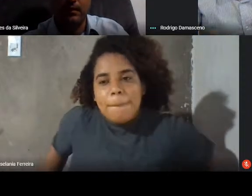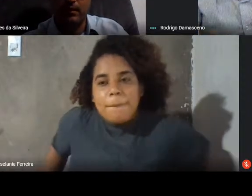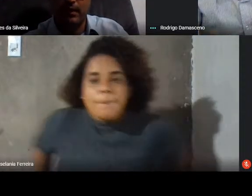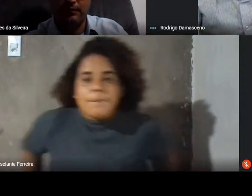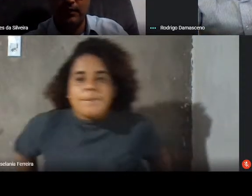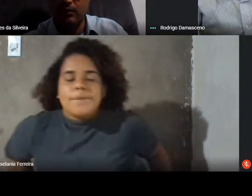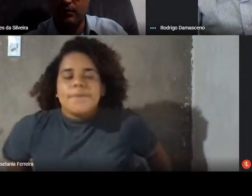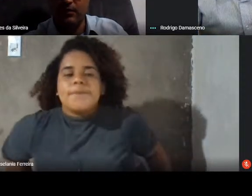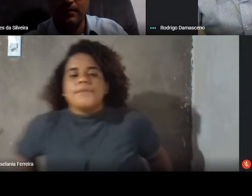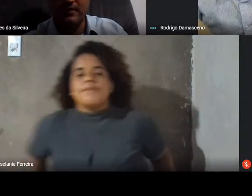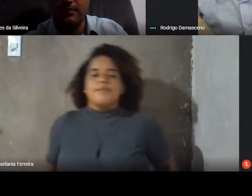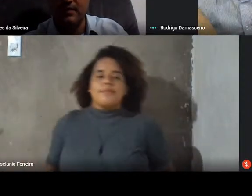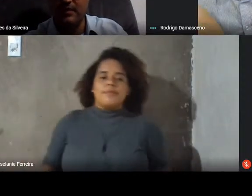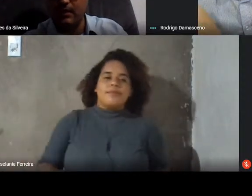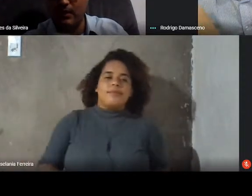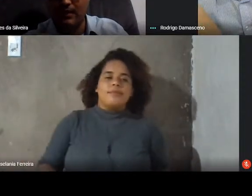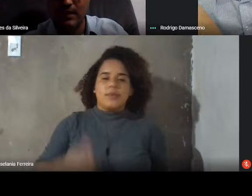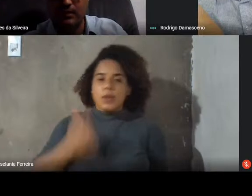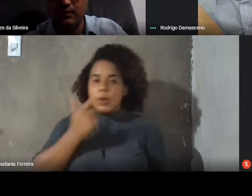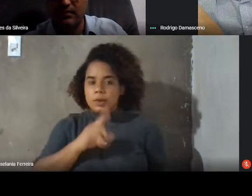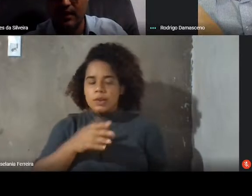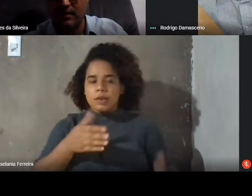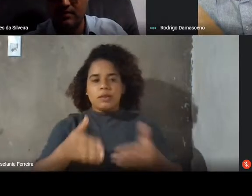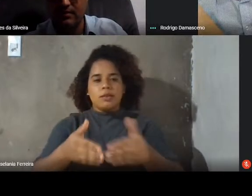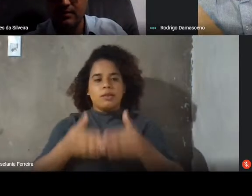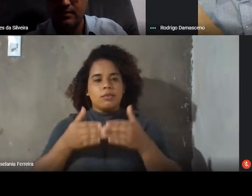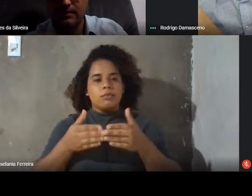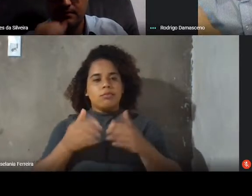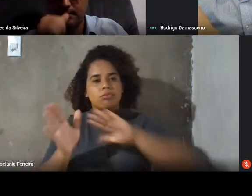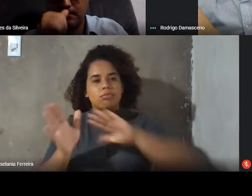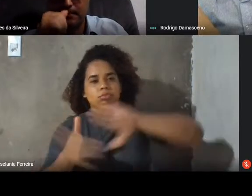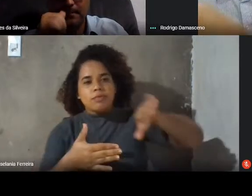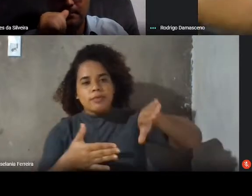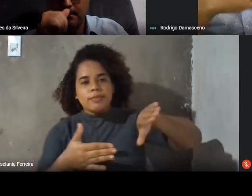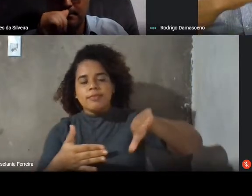Eu, Rafael conseguiu passar porque saiu a tela dos slides?